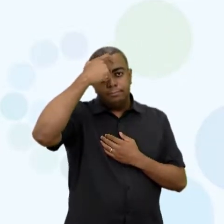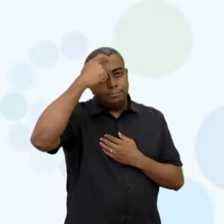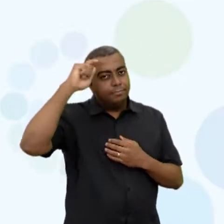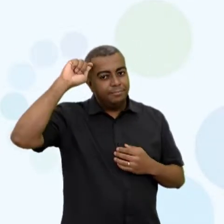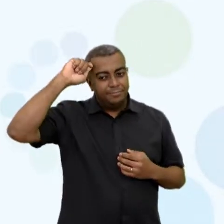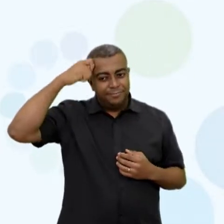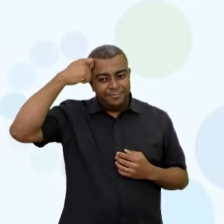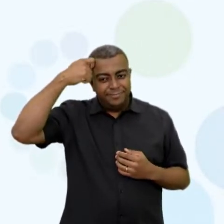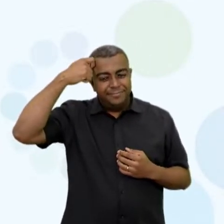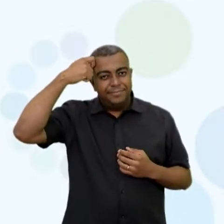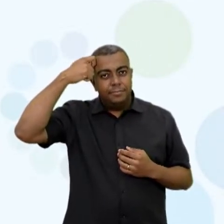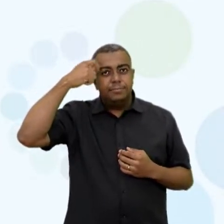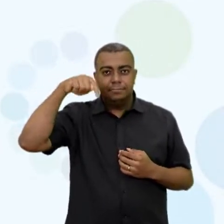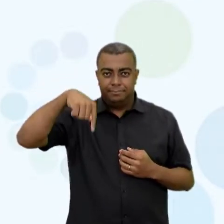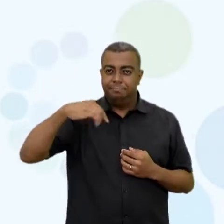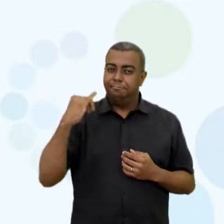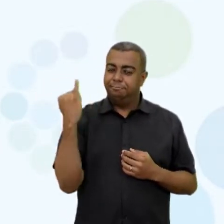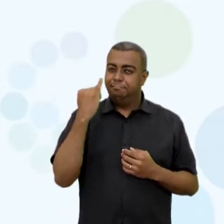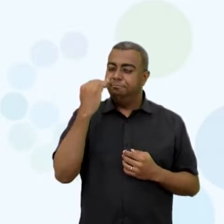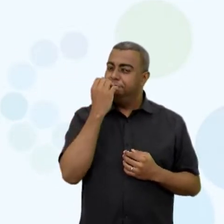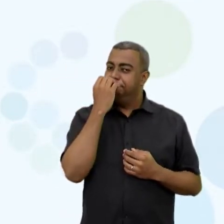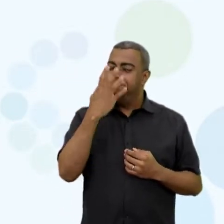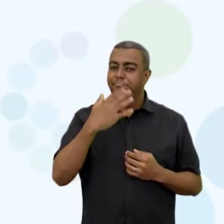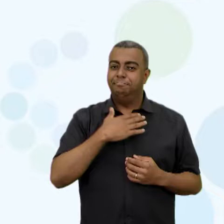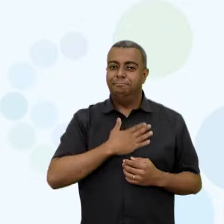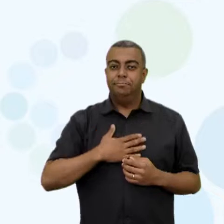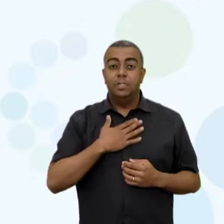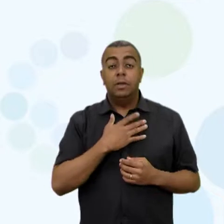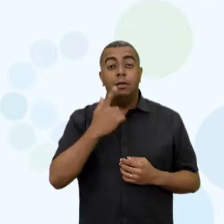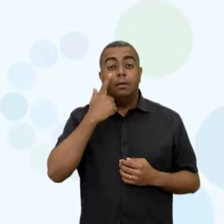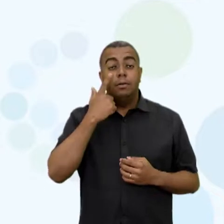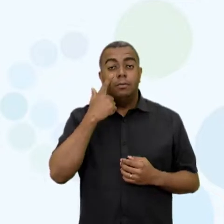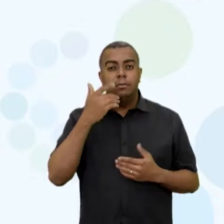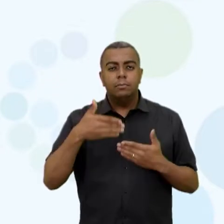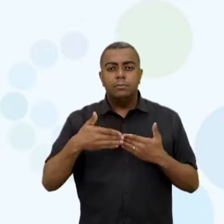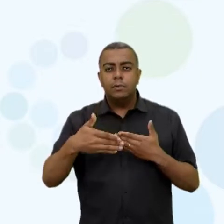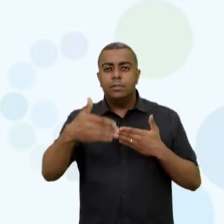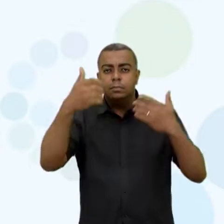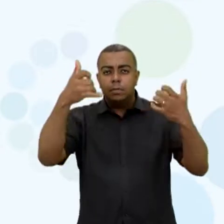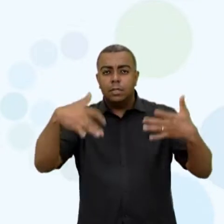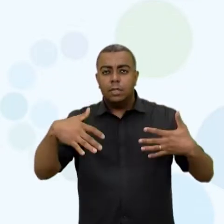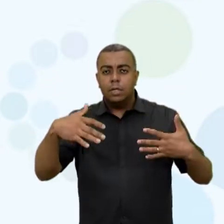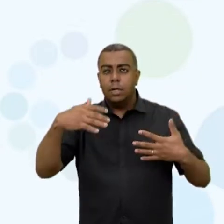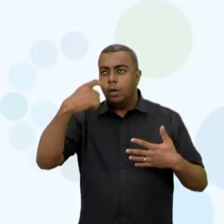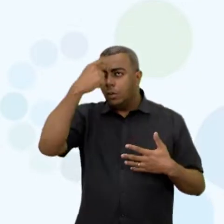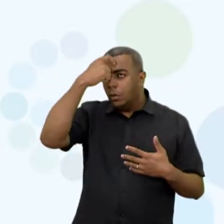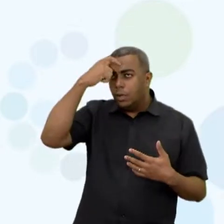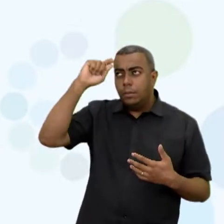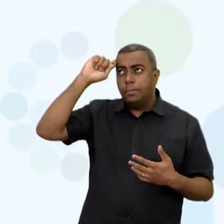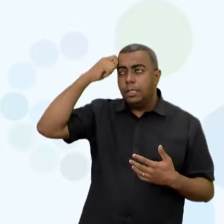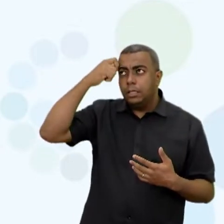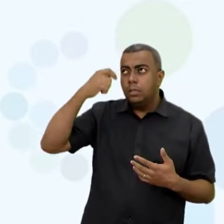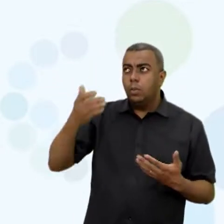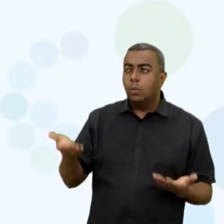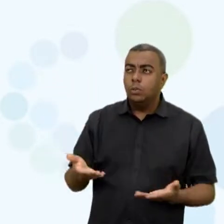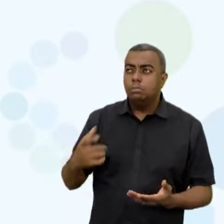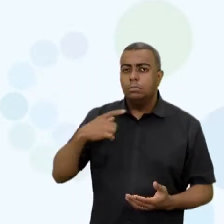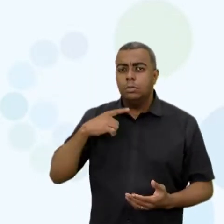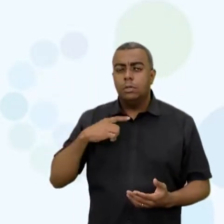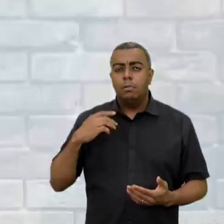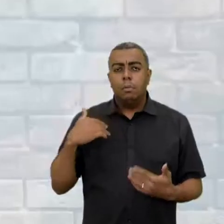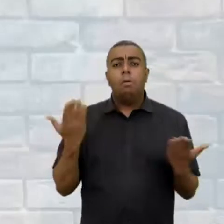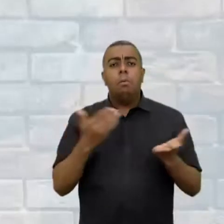negra. Essa aula ela é bem interessante, a gente vai tratar assim do ponto de vista assim da consciência negra, por que existe, de